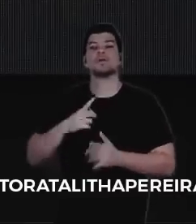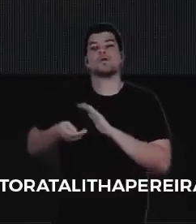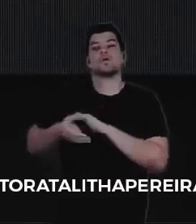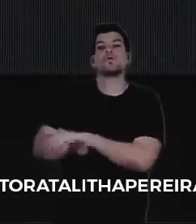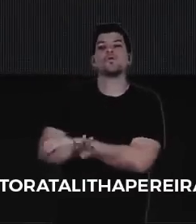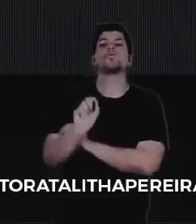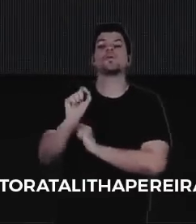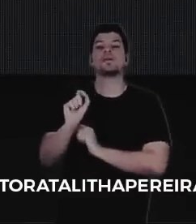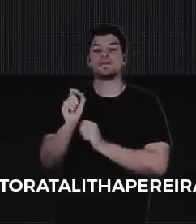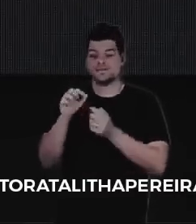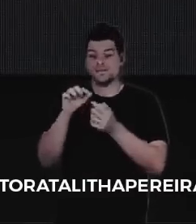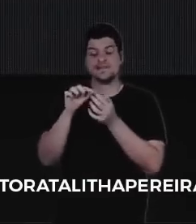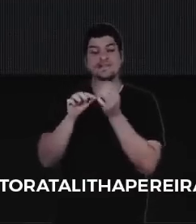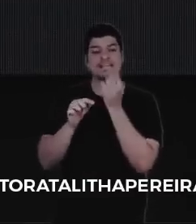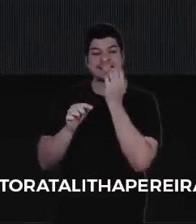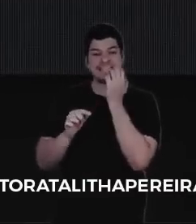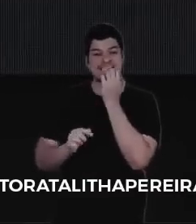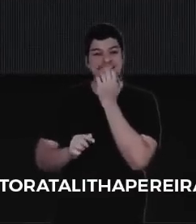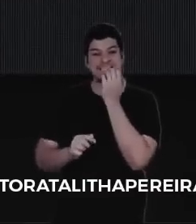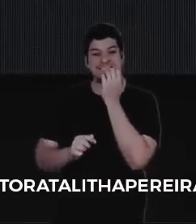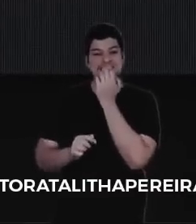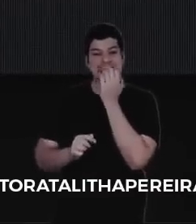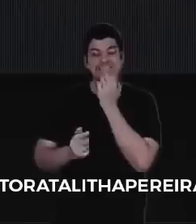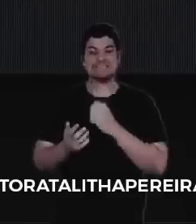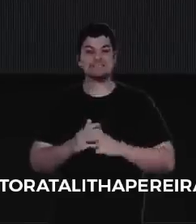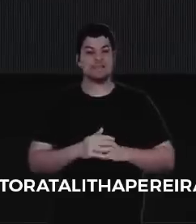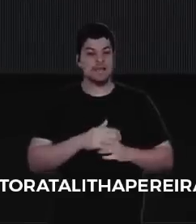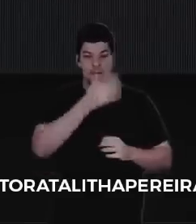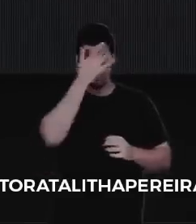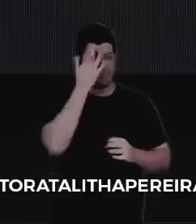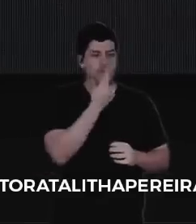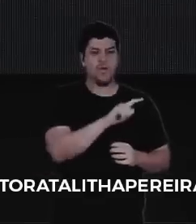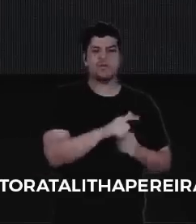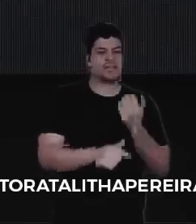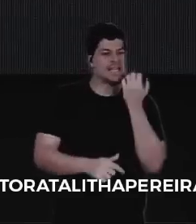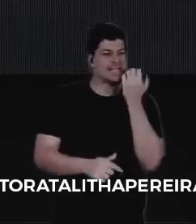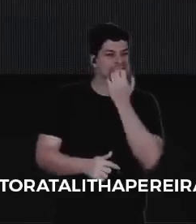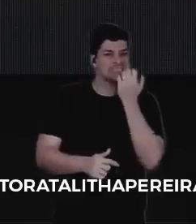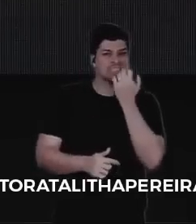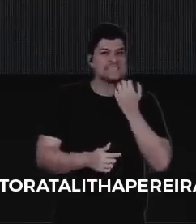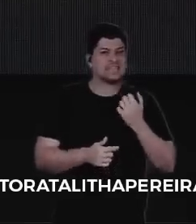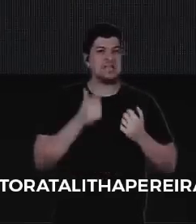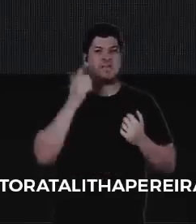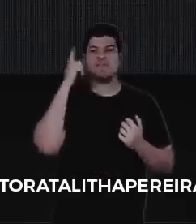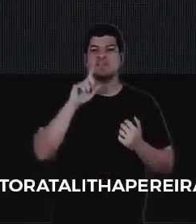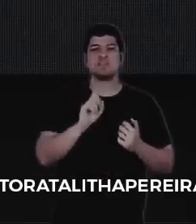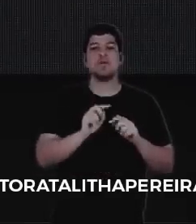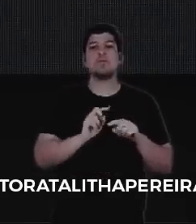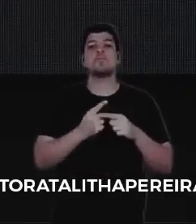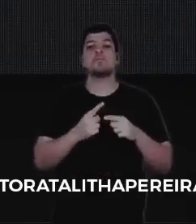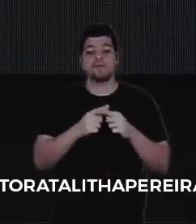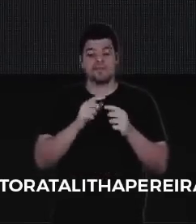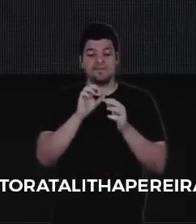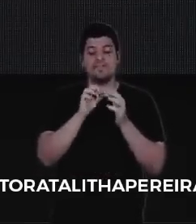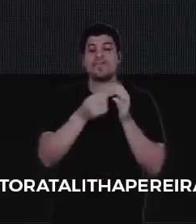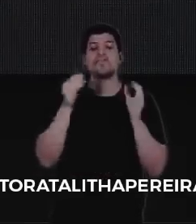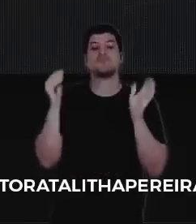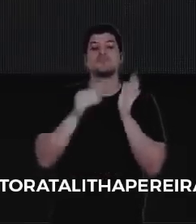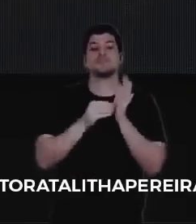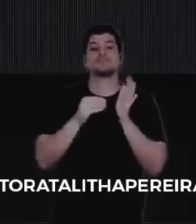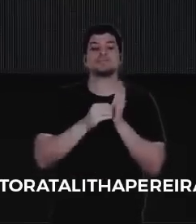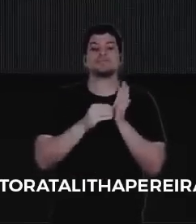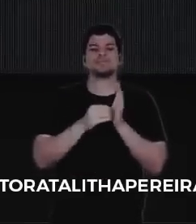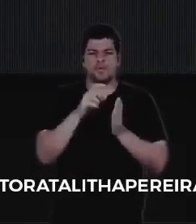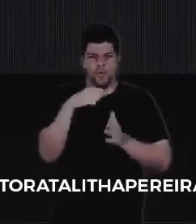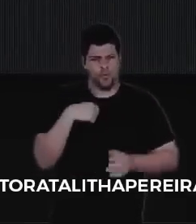roer unhas. Tem gente que nem roer unha rói mais, porque não tem mais a unha.